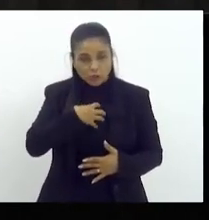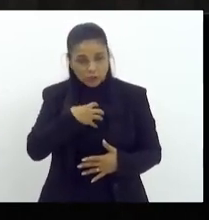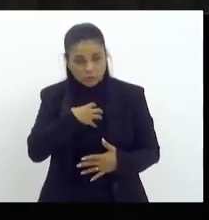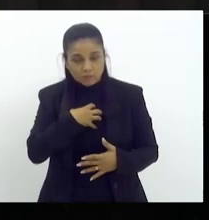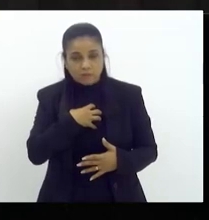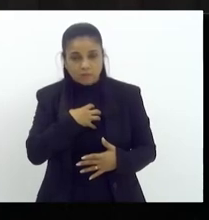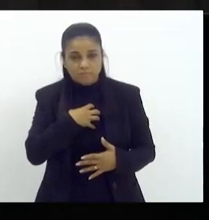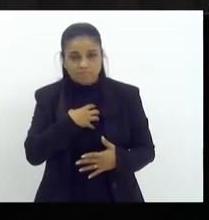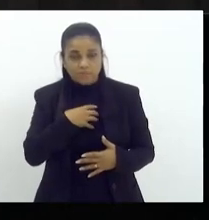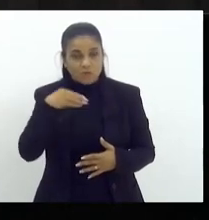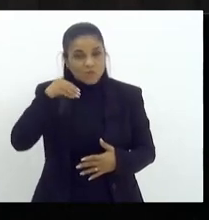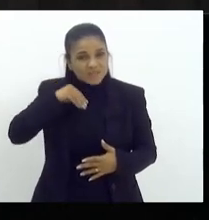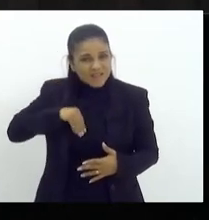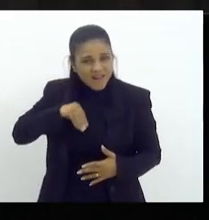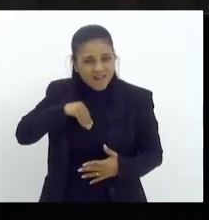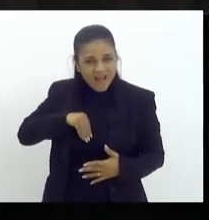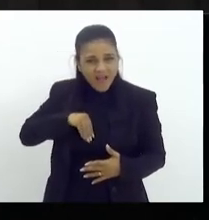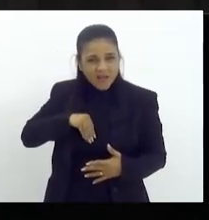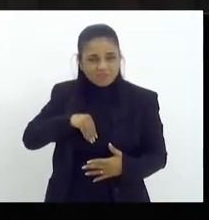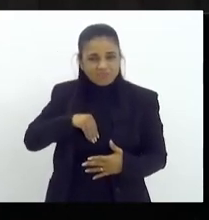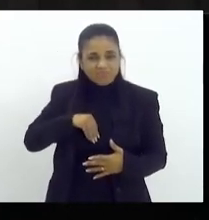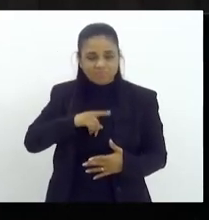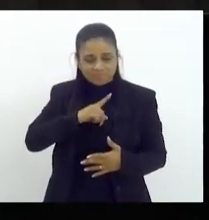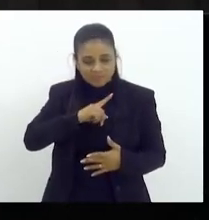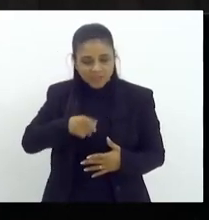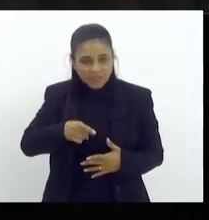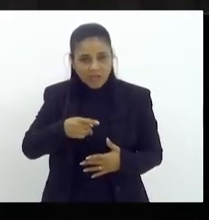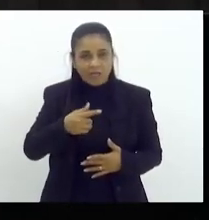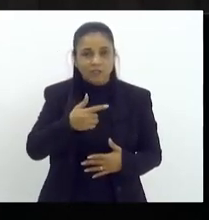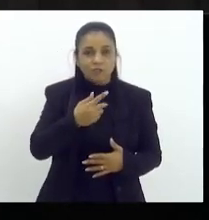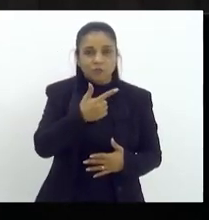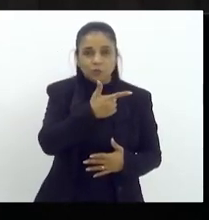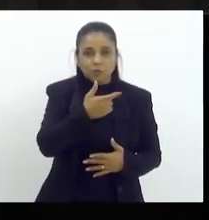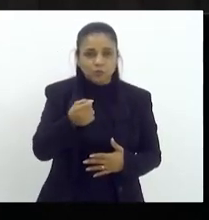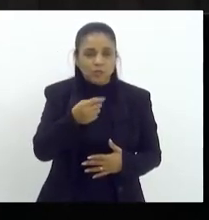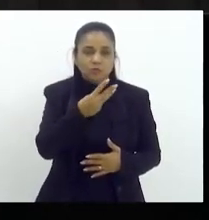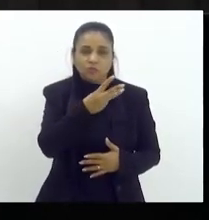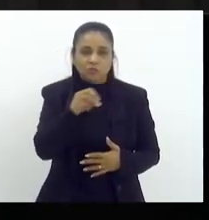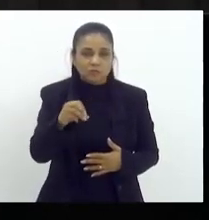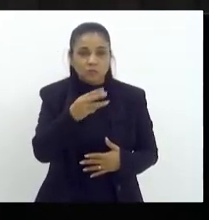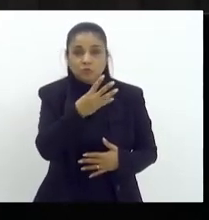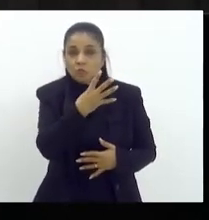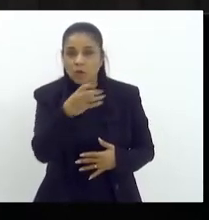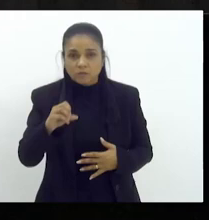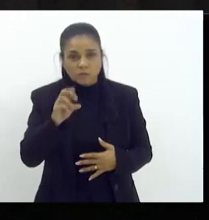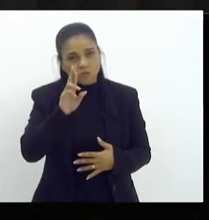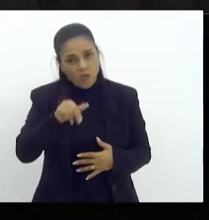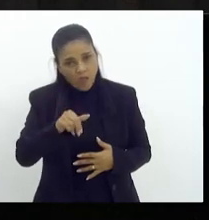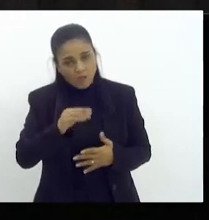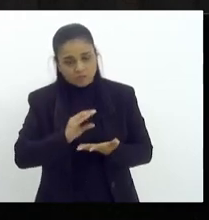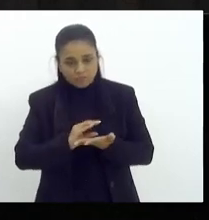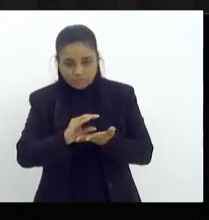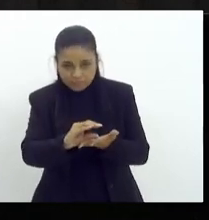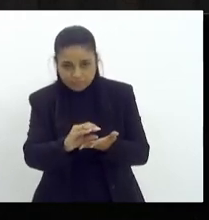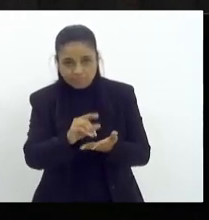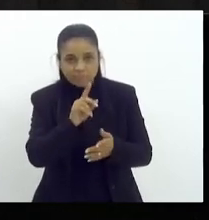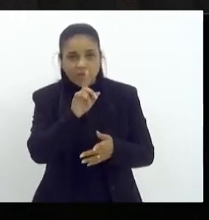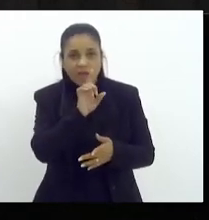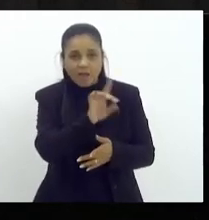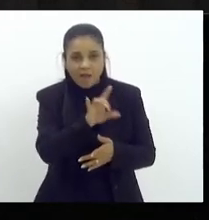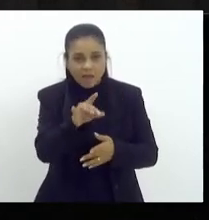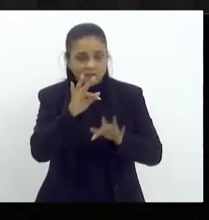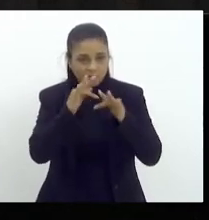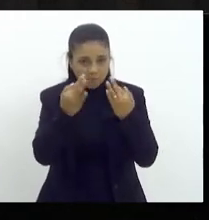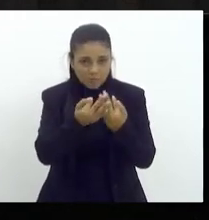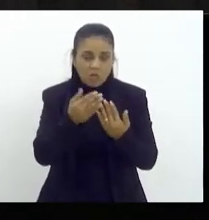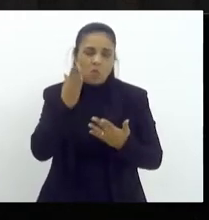negar 200 300 400 de auxílio para essas pessoas que não tem nada Compreendo que o número de